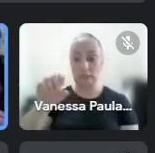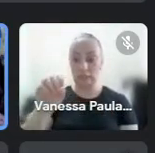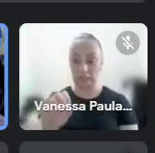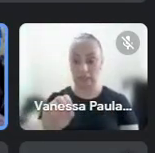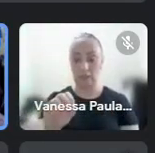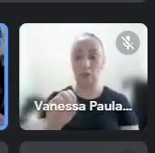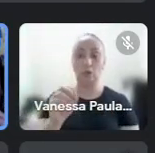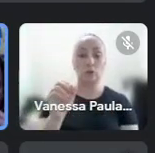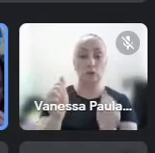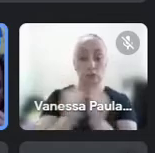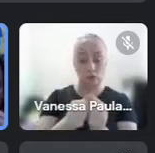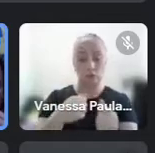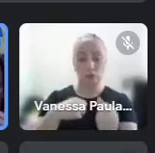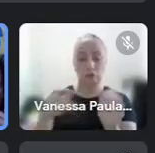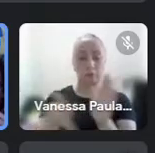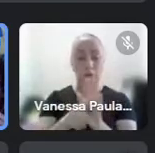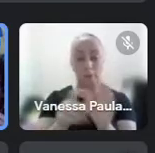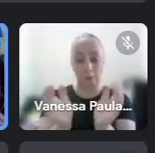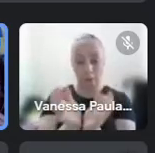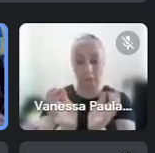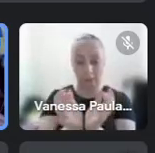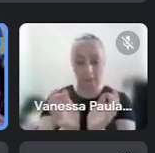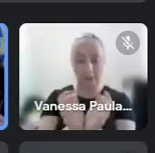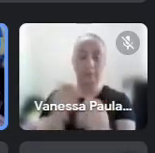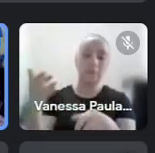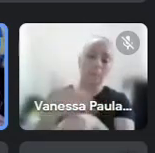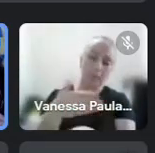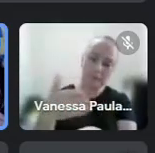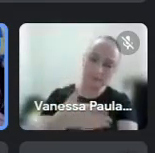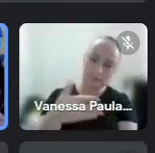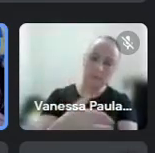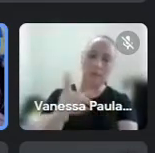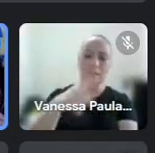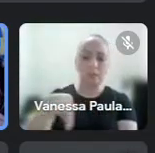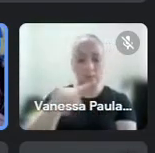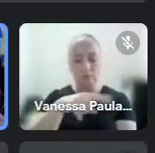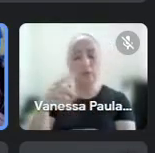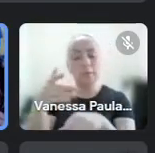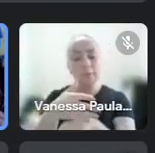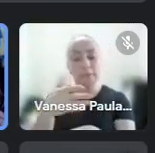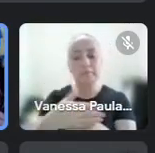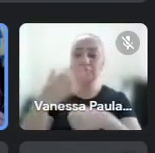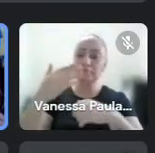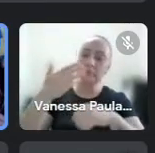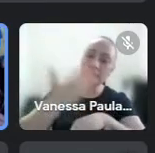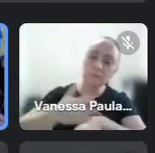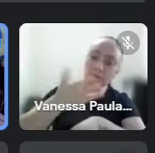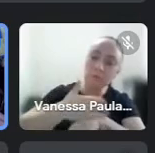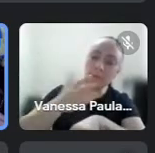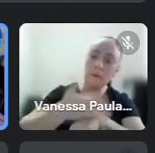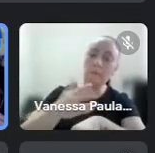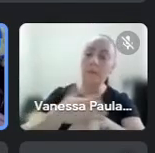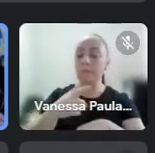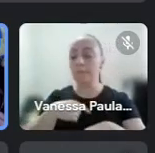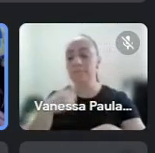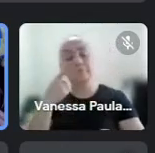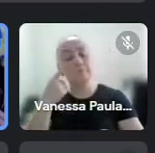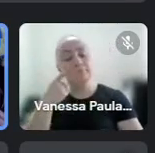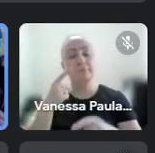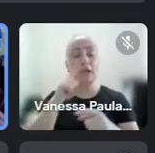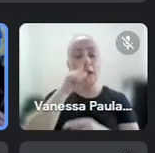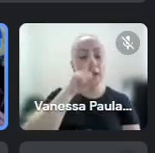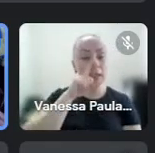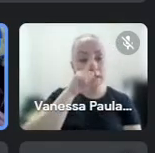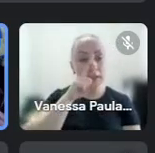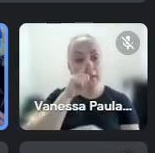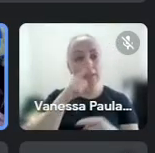nossa equipe aqui do NEAP, participando de alguns treinamentos sobre o risco de barragens,